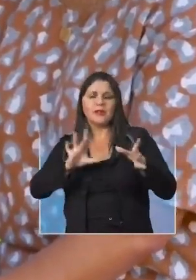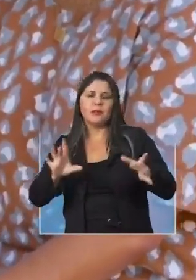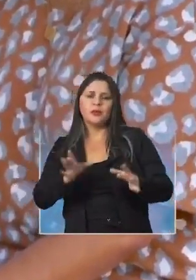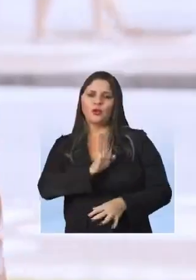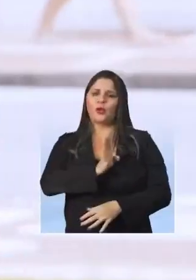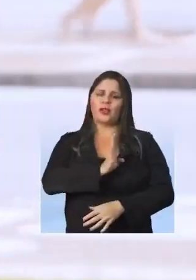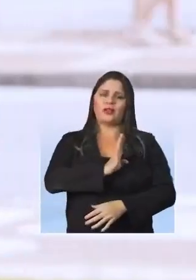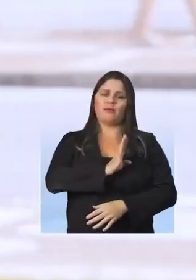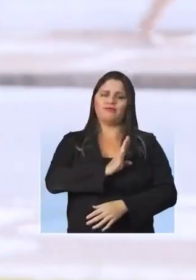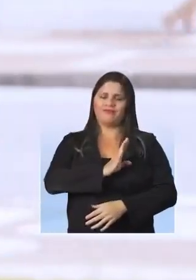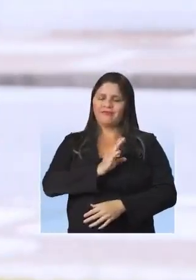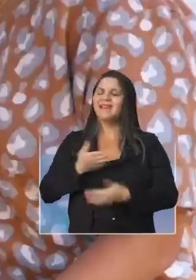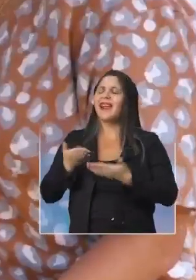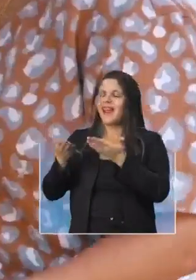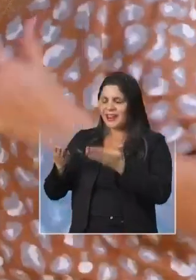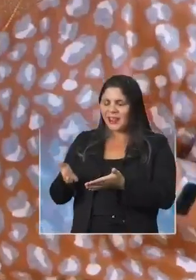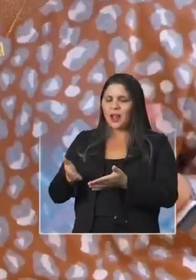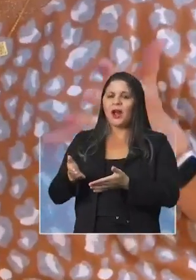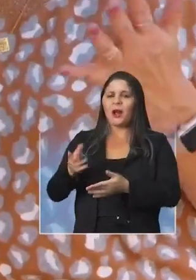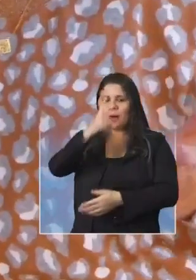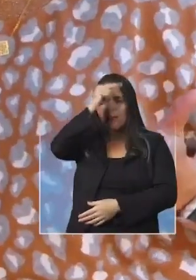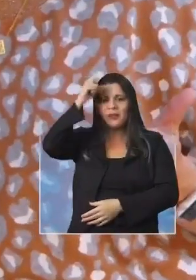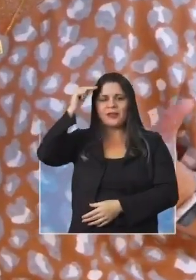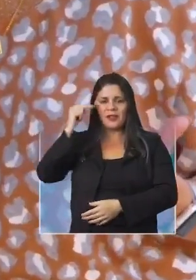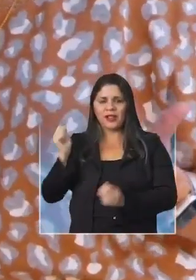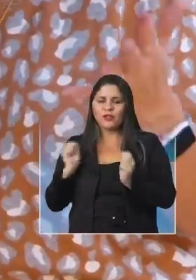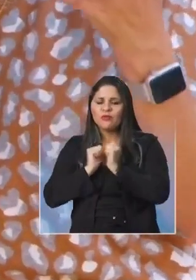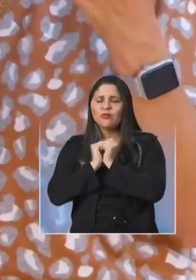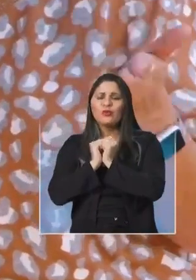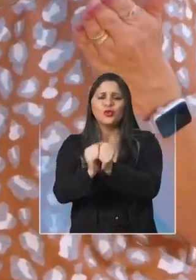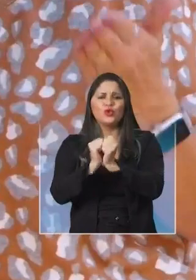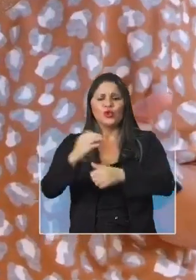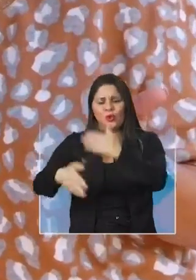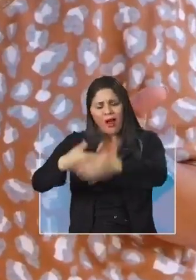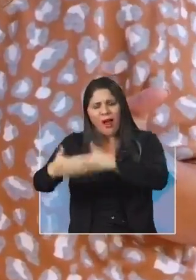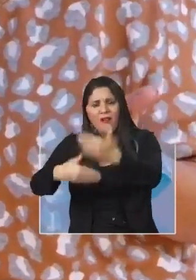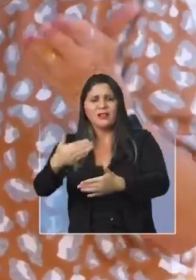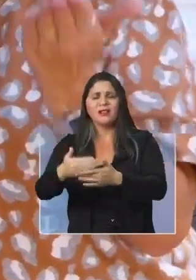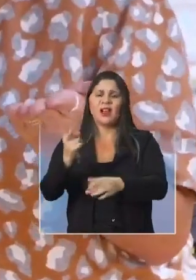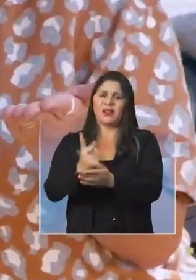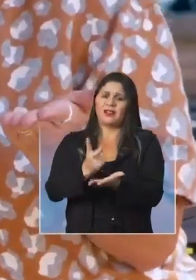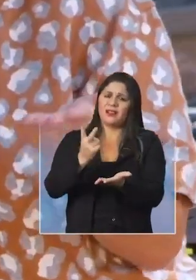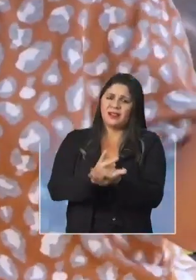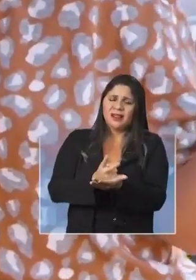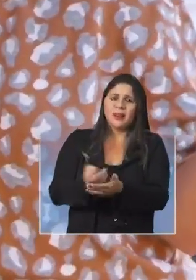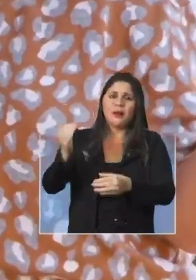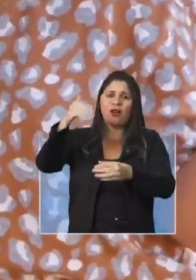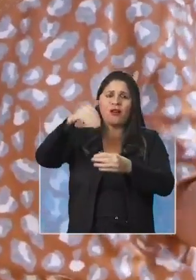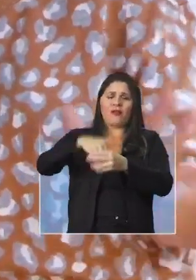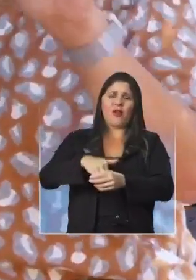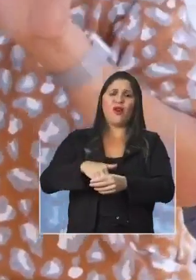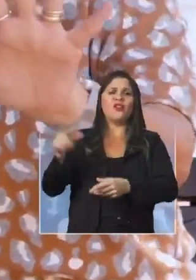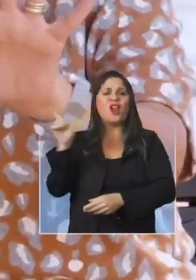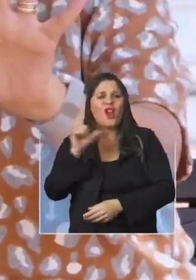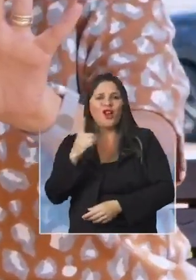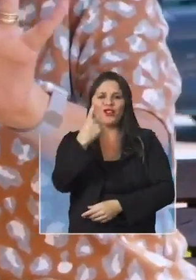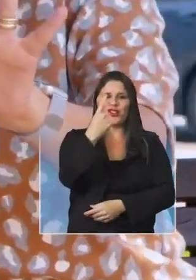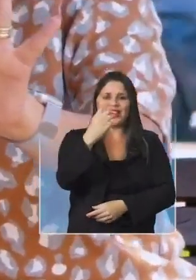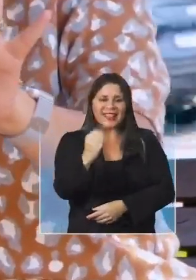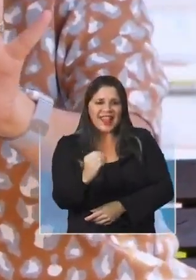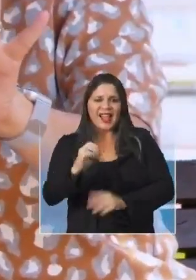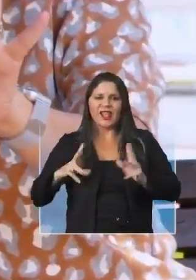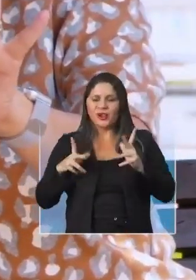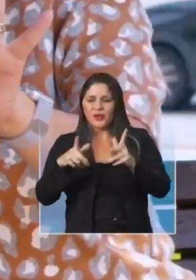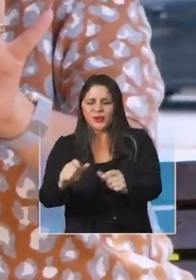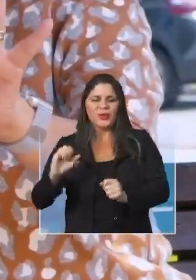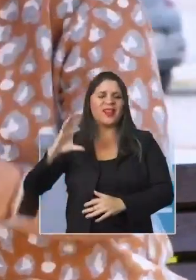de coração. É isso mesmo, prefeito. Bora pra frente, avançando sempre e vote, lógico, no 10 para que